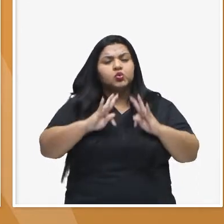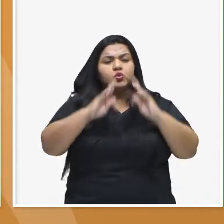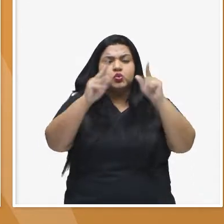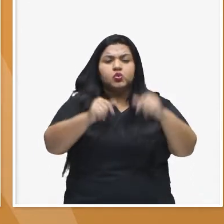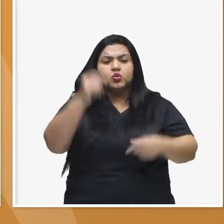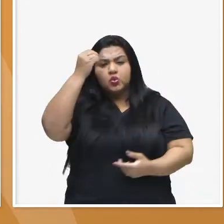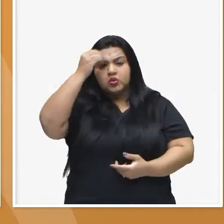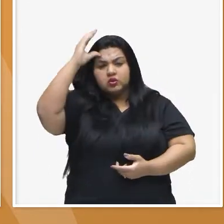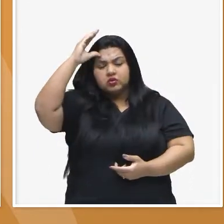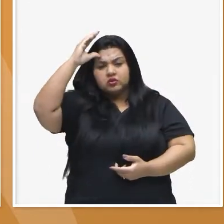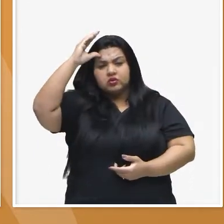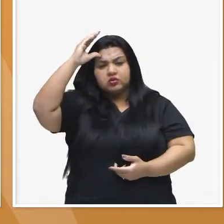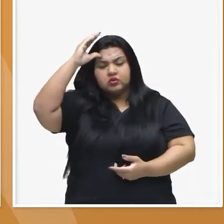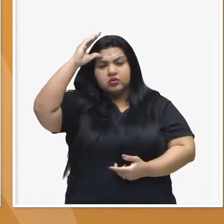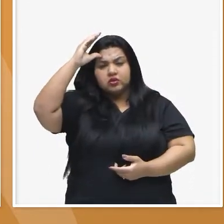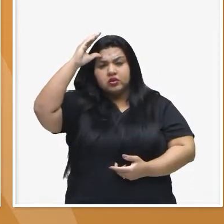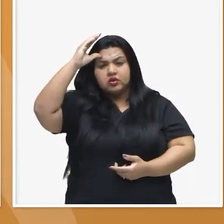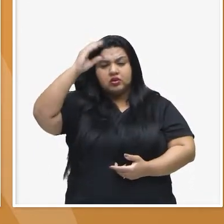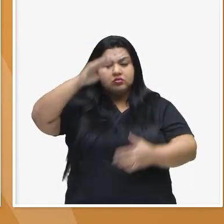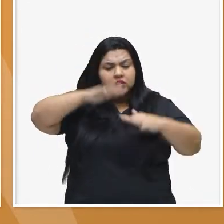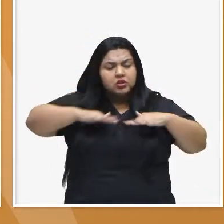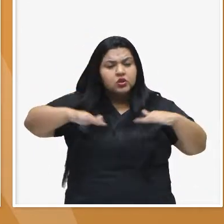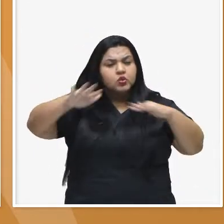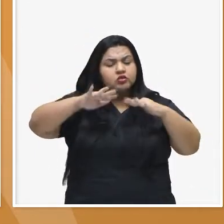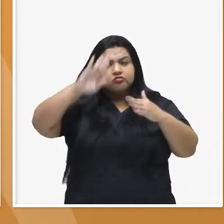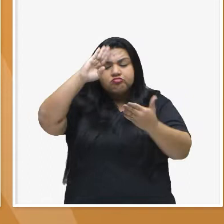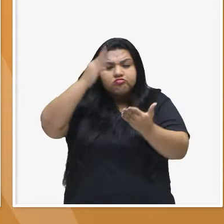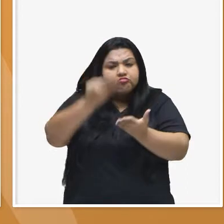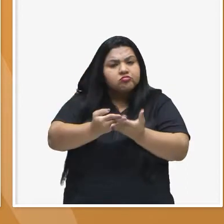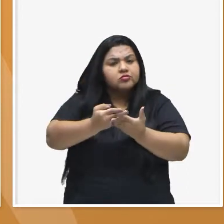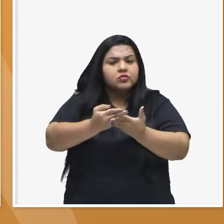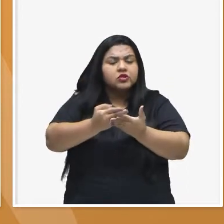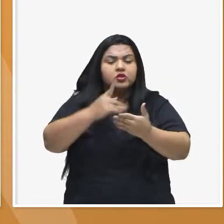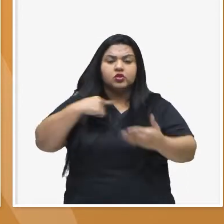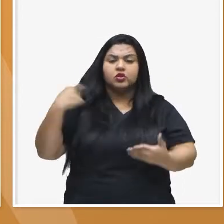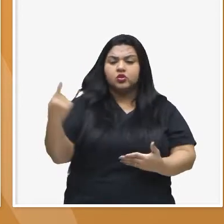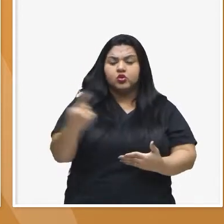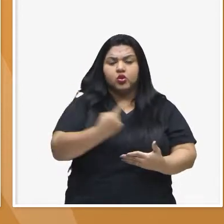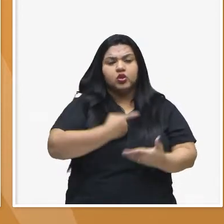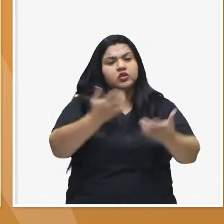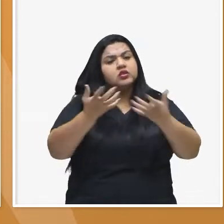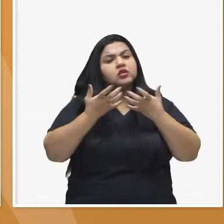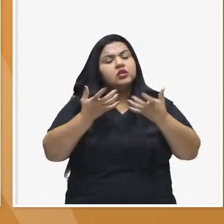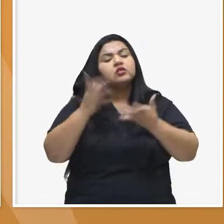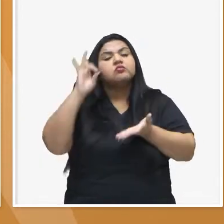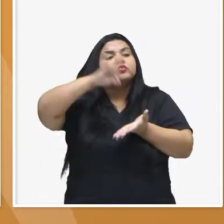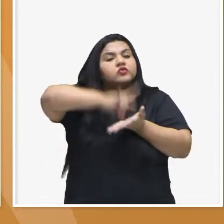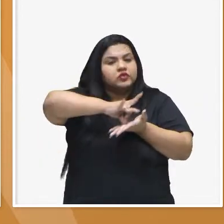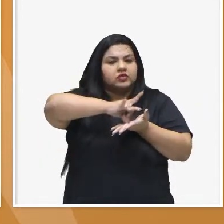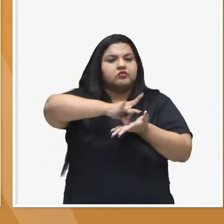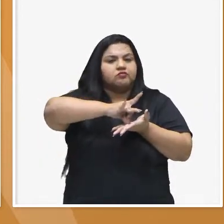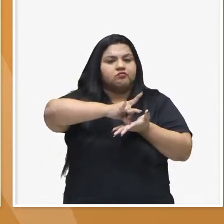conhecimentos, diante de todas as crenças, nós buscarmos o quê? A verdade.